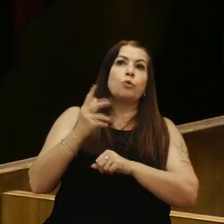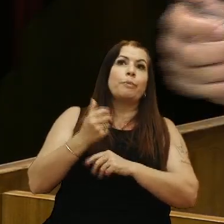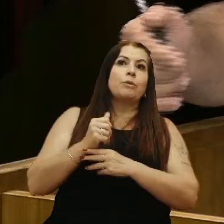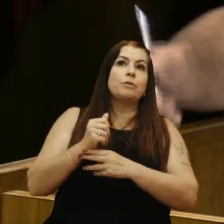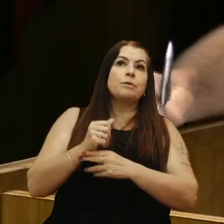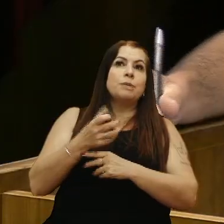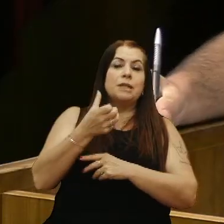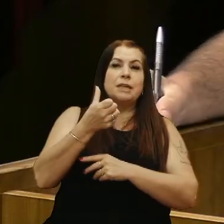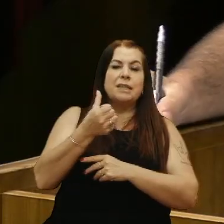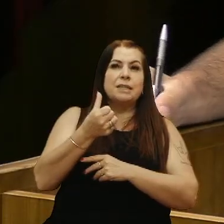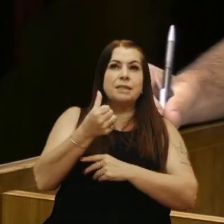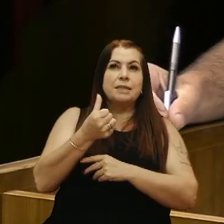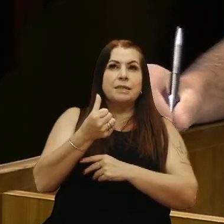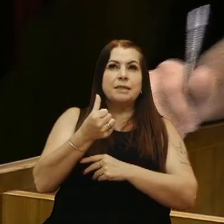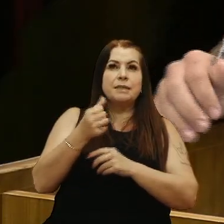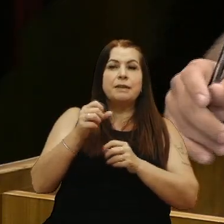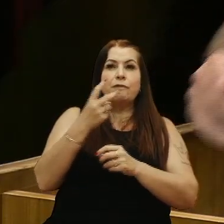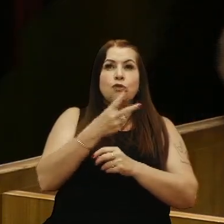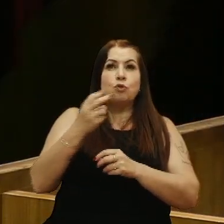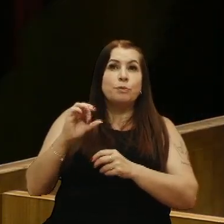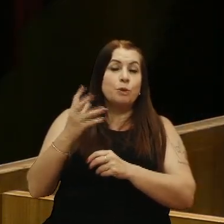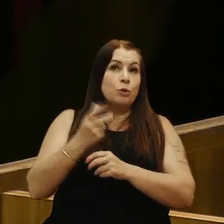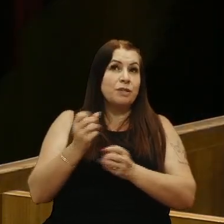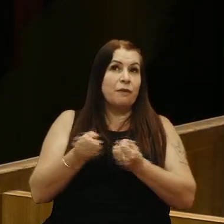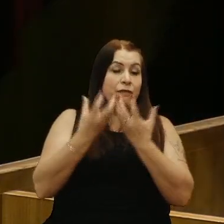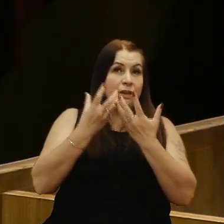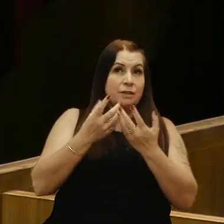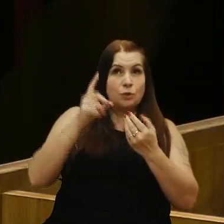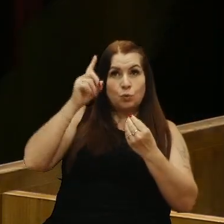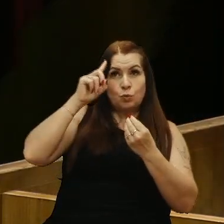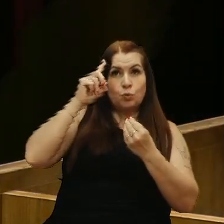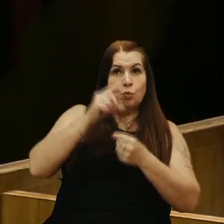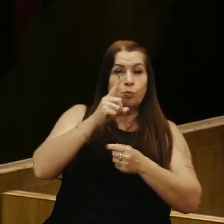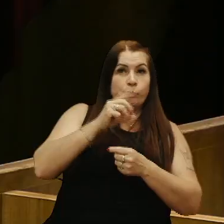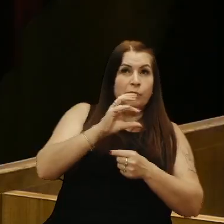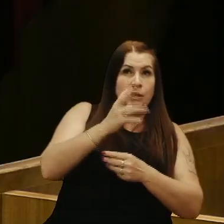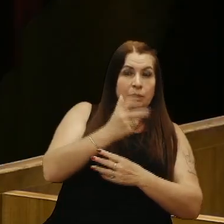festa está avaliada em 22 milhões, o custo dela diário é